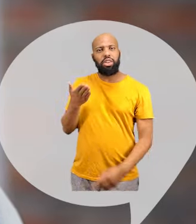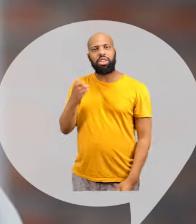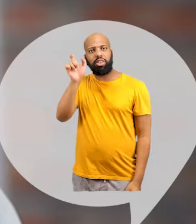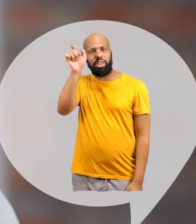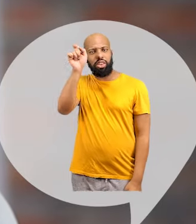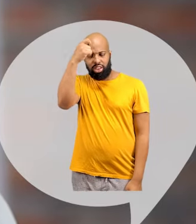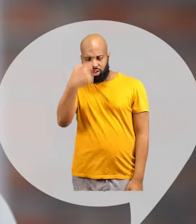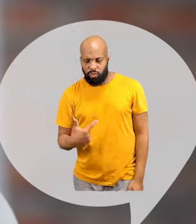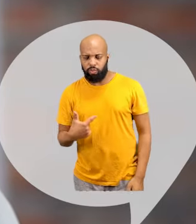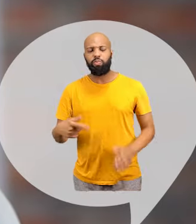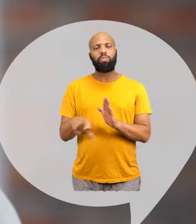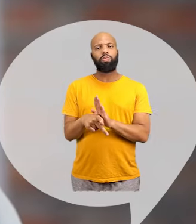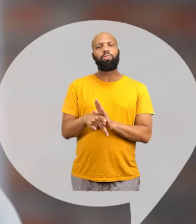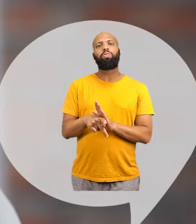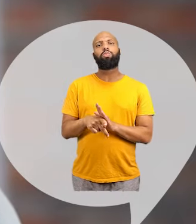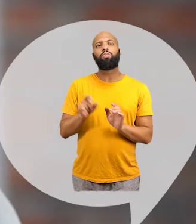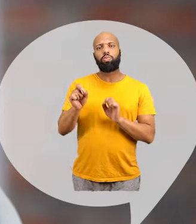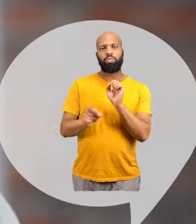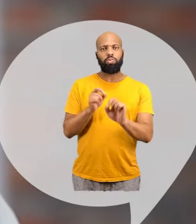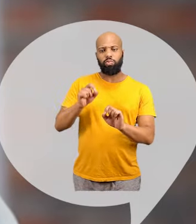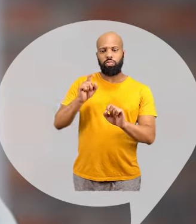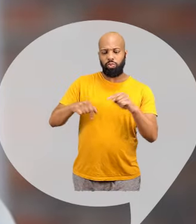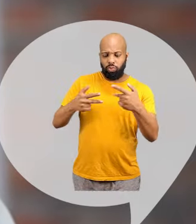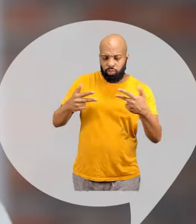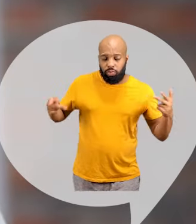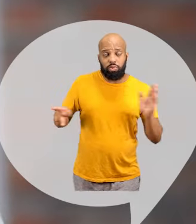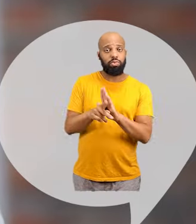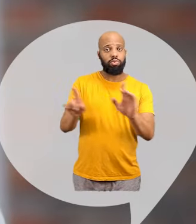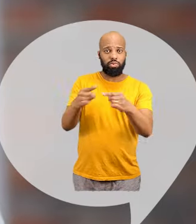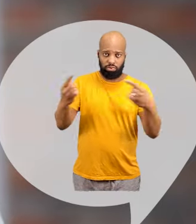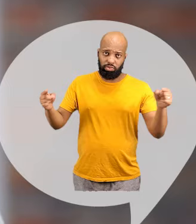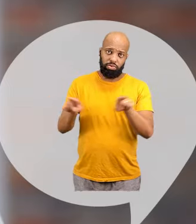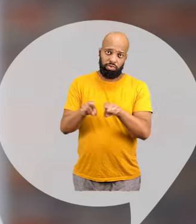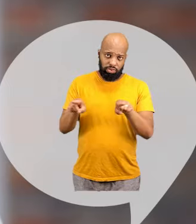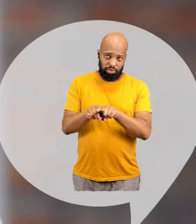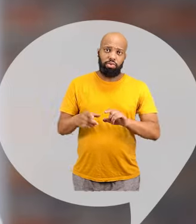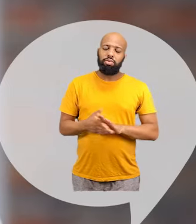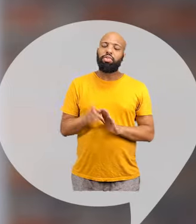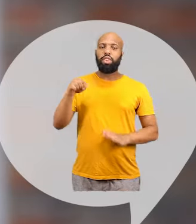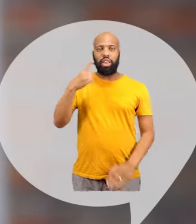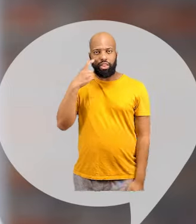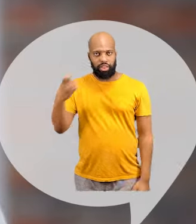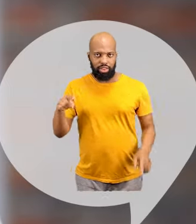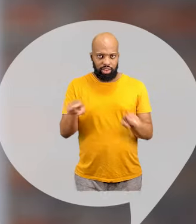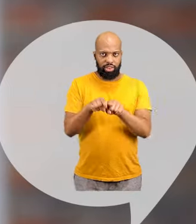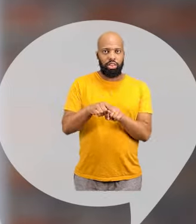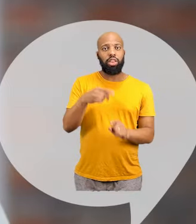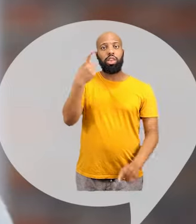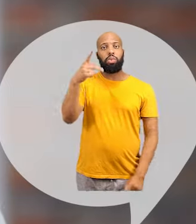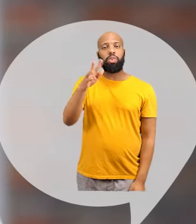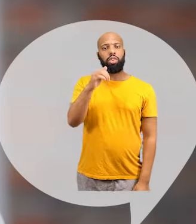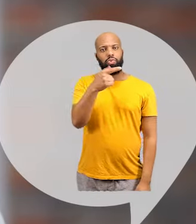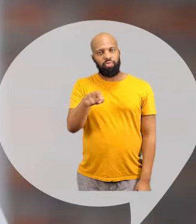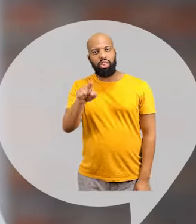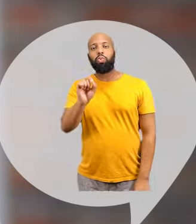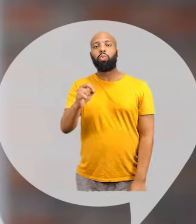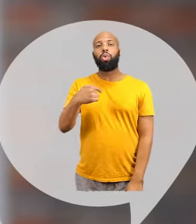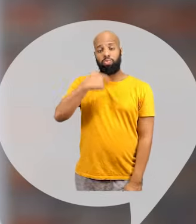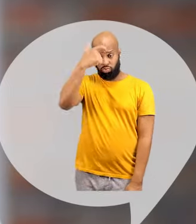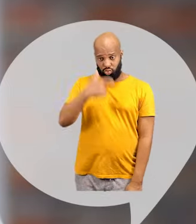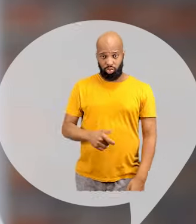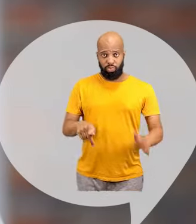sou enquanto produto musical é interessante para os seus fãs é tipo assim esse